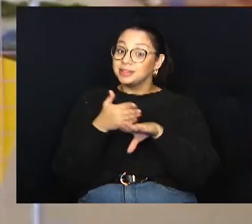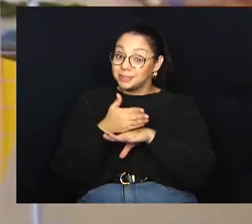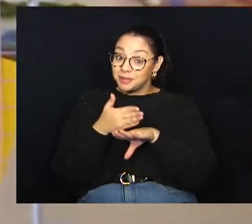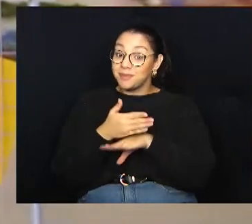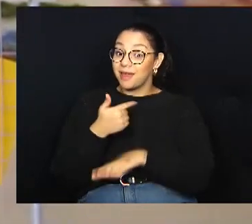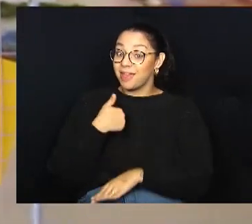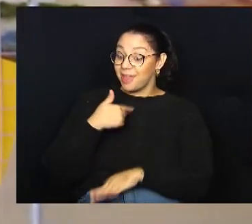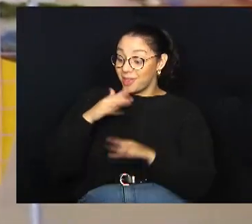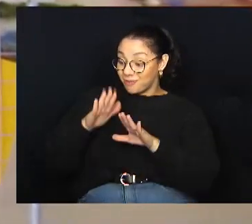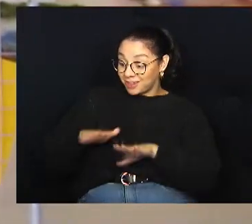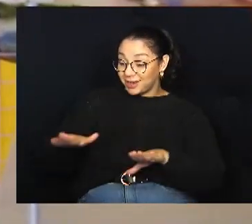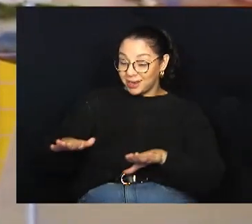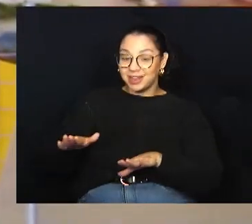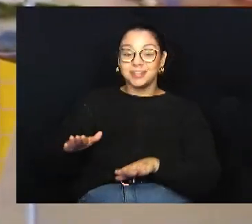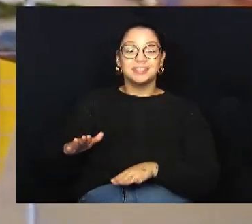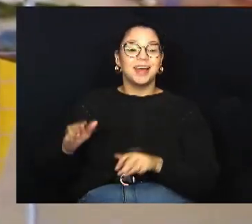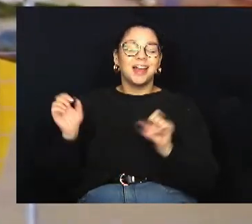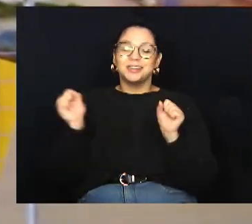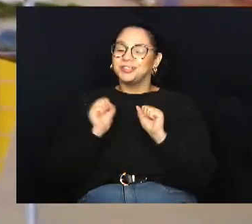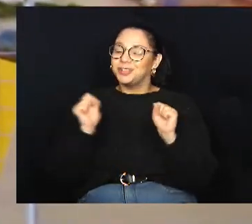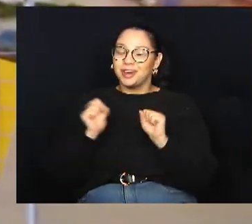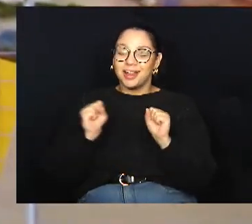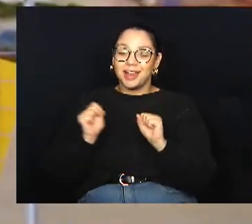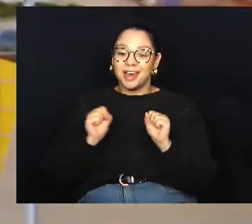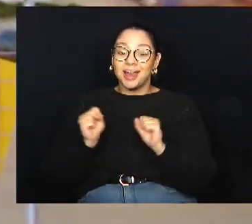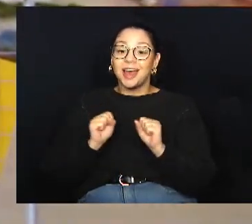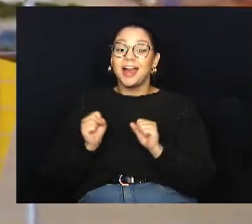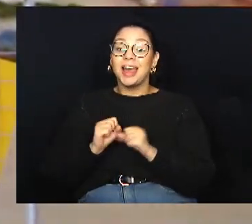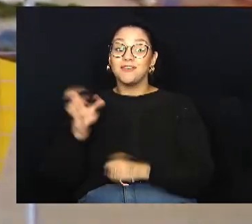criança, adorava jogar queimada. E você,